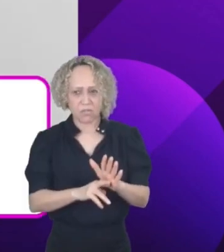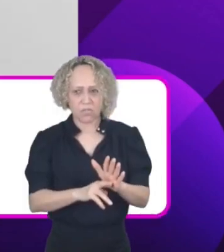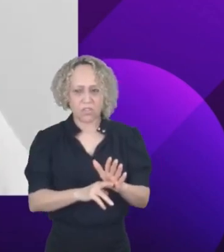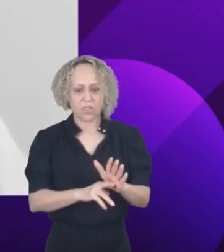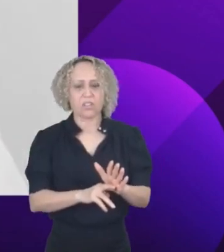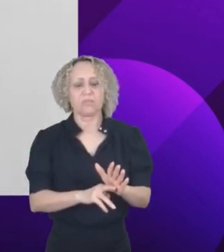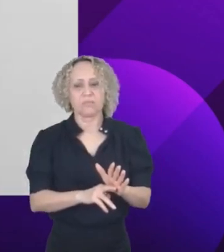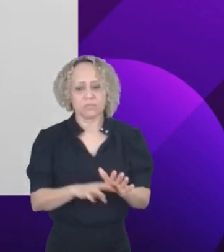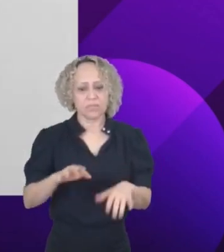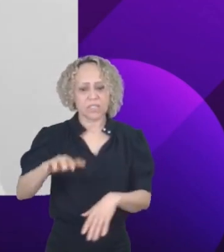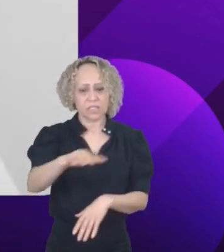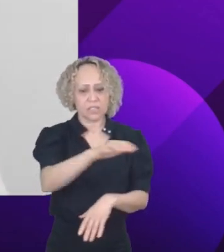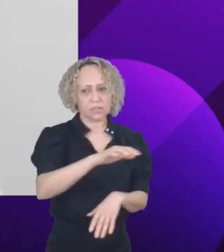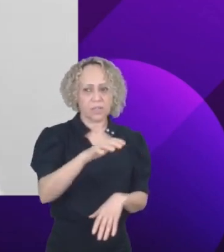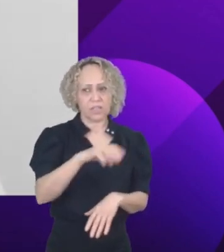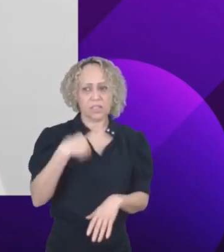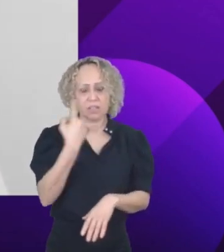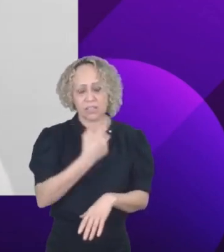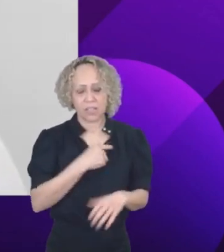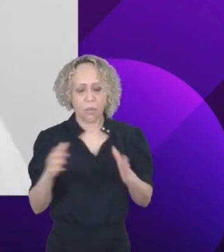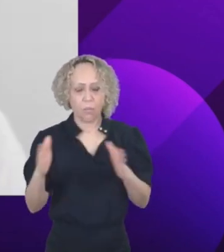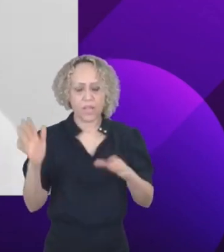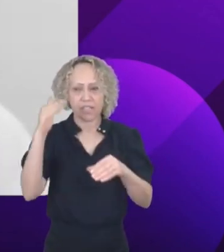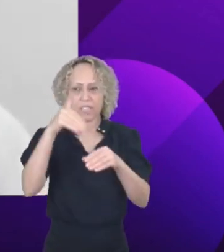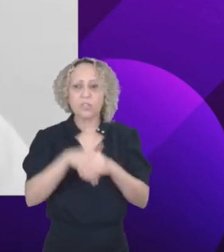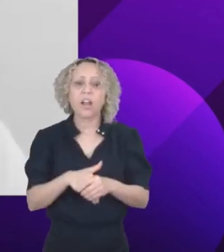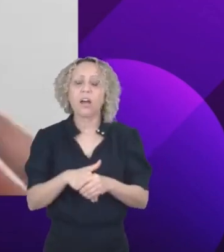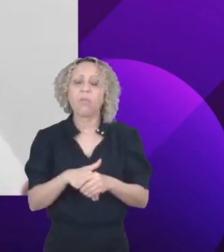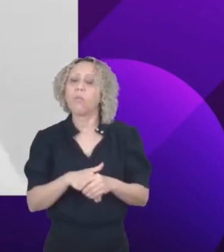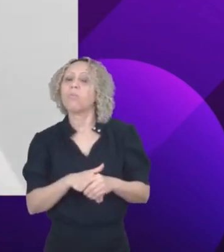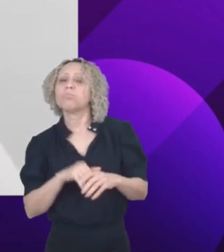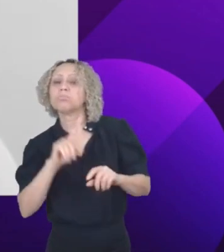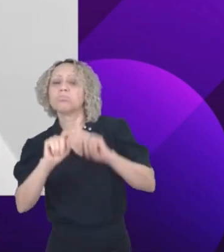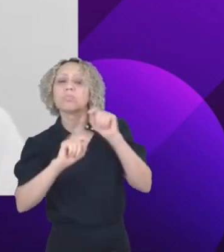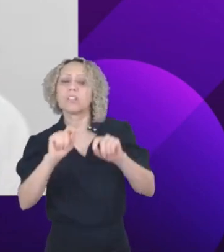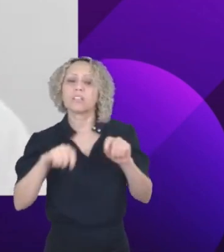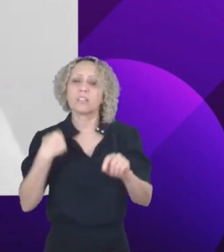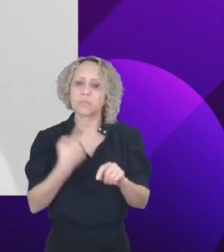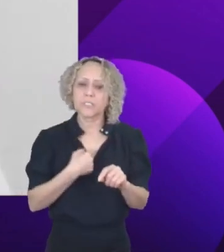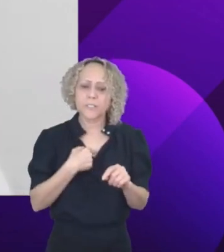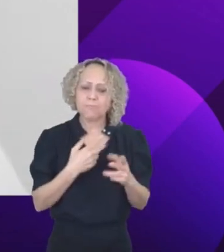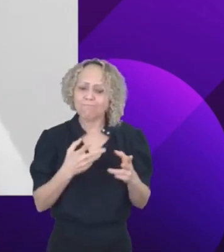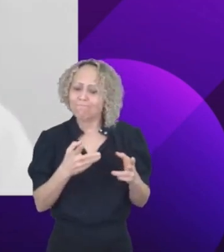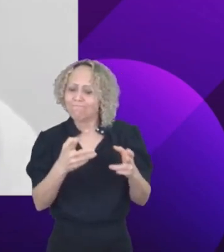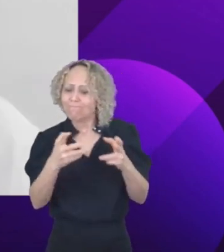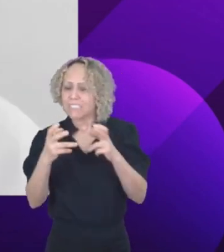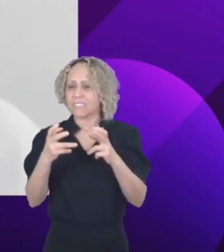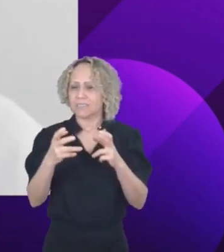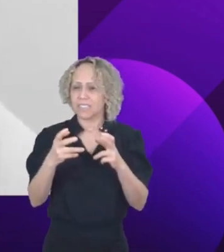de poder, né? Então, estamos em um período eleitoral. Por que a gente precisa se atentar às mulheres que estão